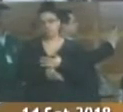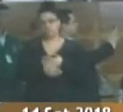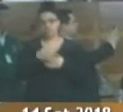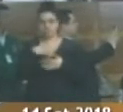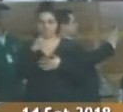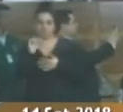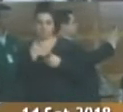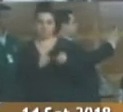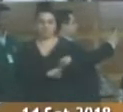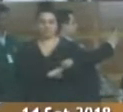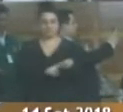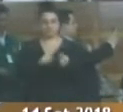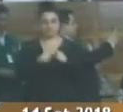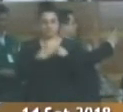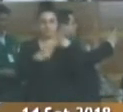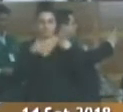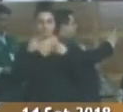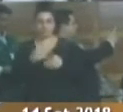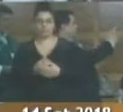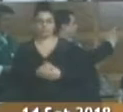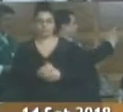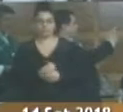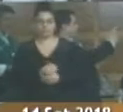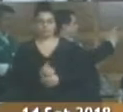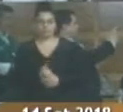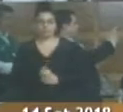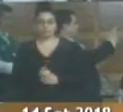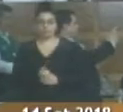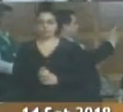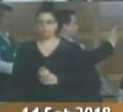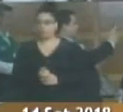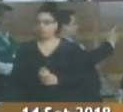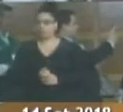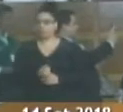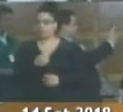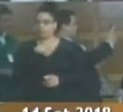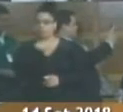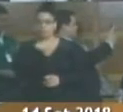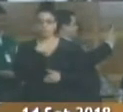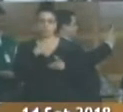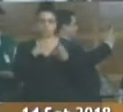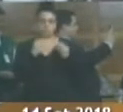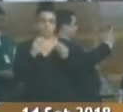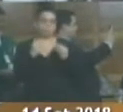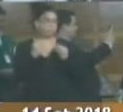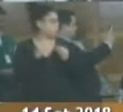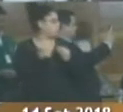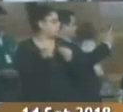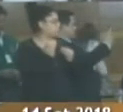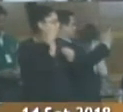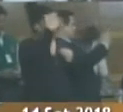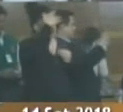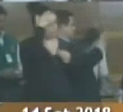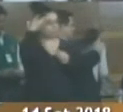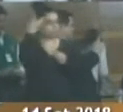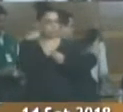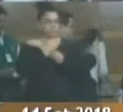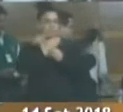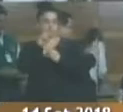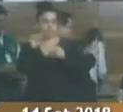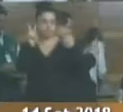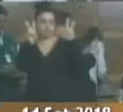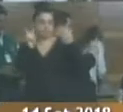nervosa. Tem bastante gente que está aqui, que vai poder falar